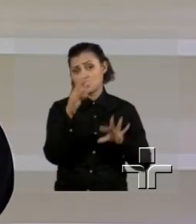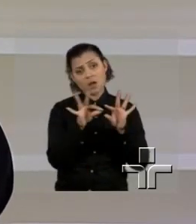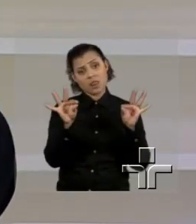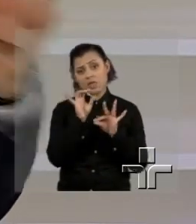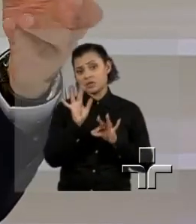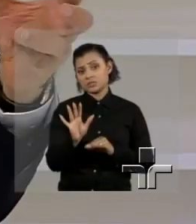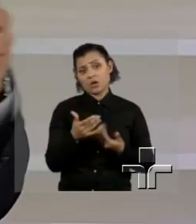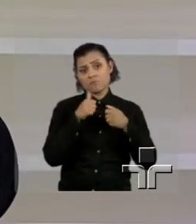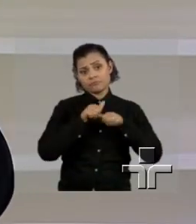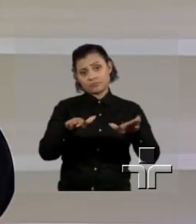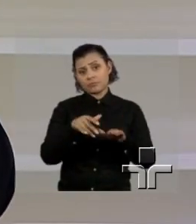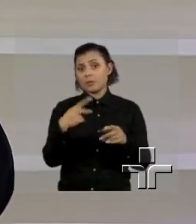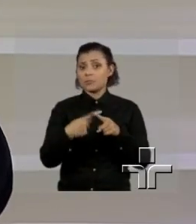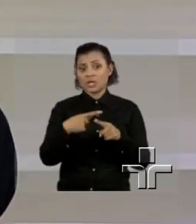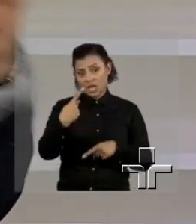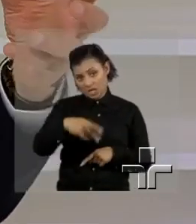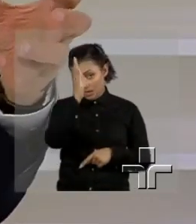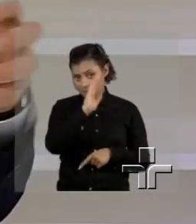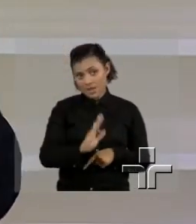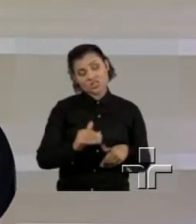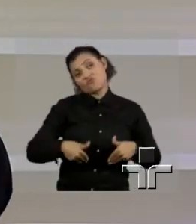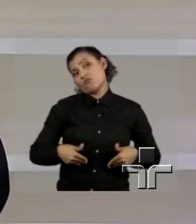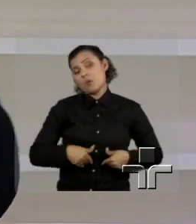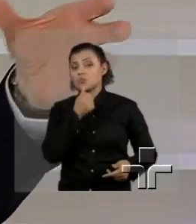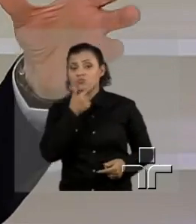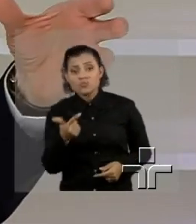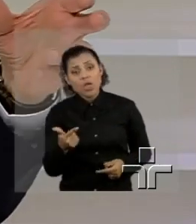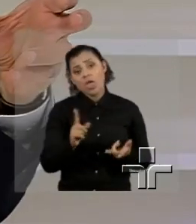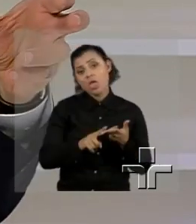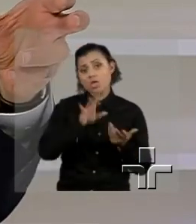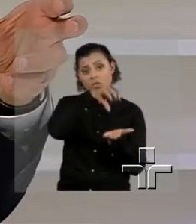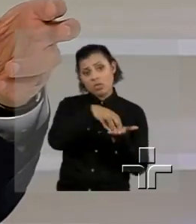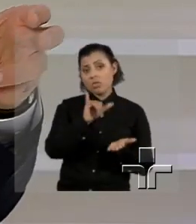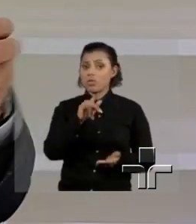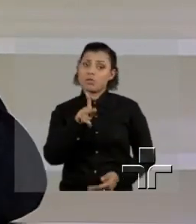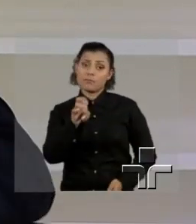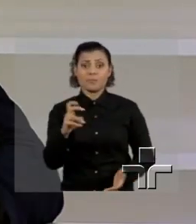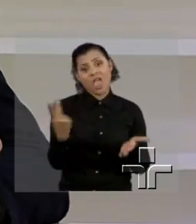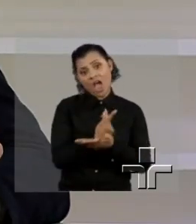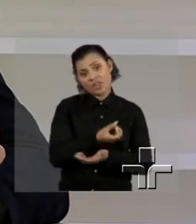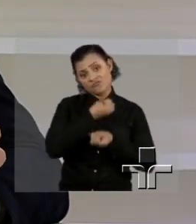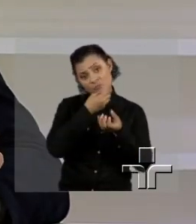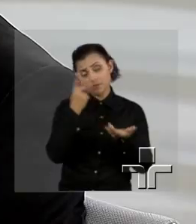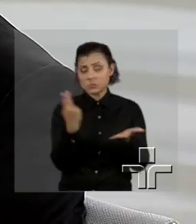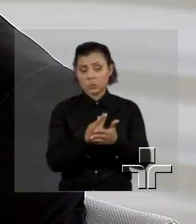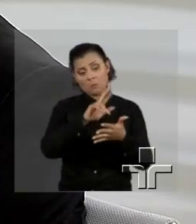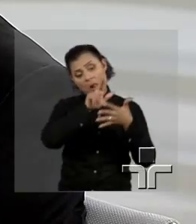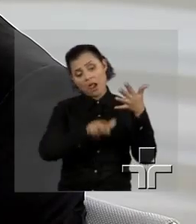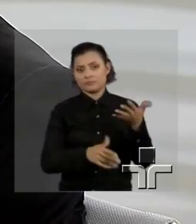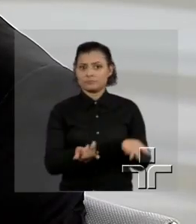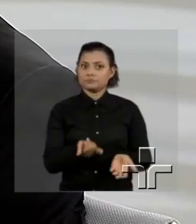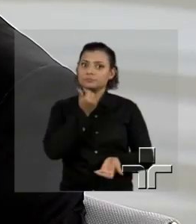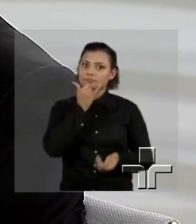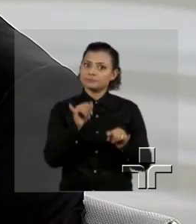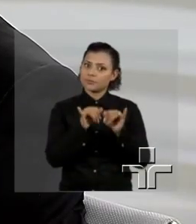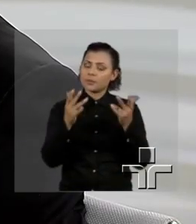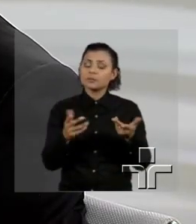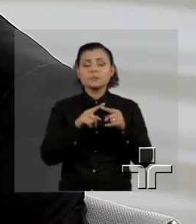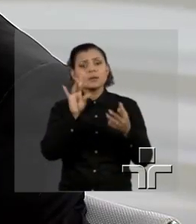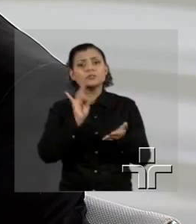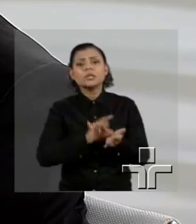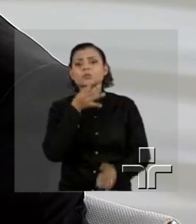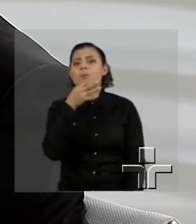todo o processo revolucionário lá de 1964. Então, o Rocha Paiva é uma pessoa que tem noção de consequência